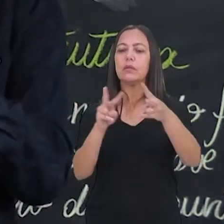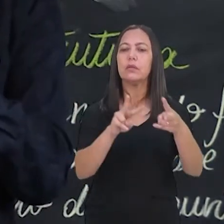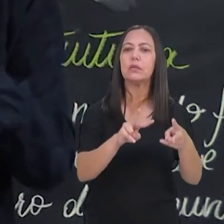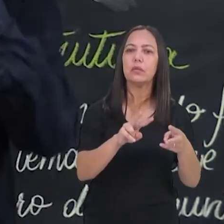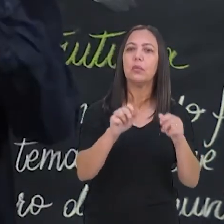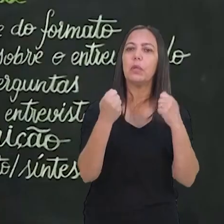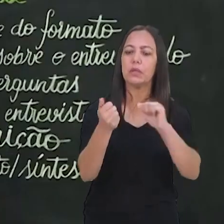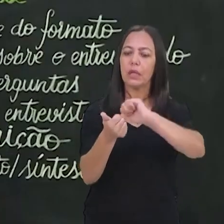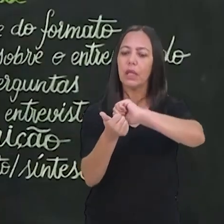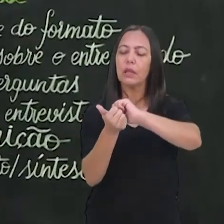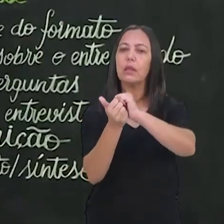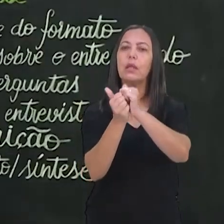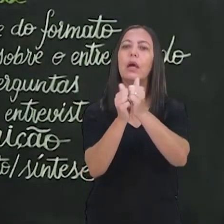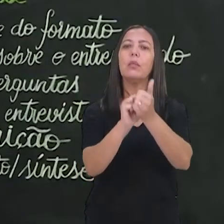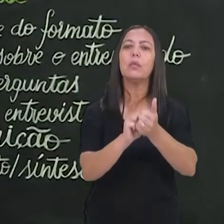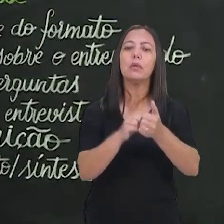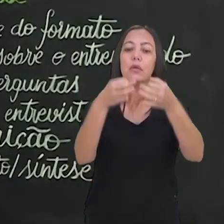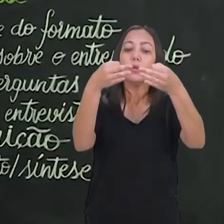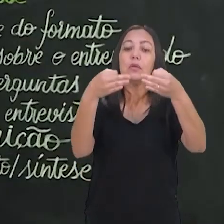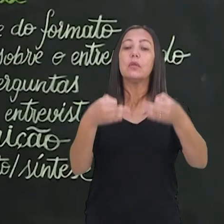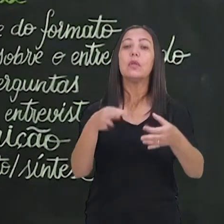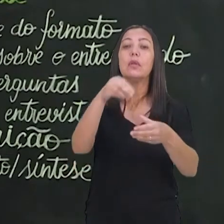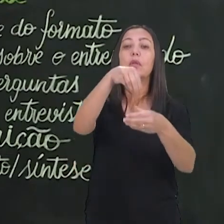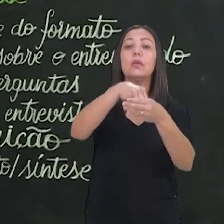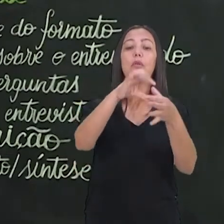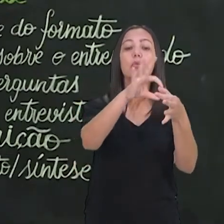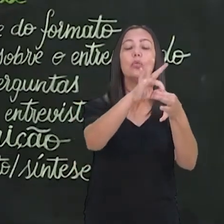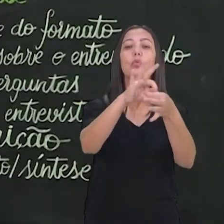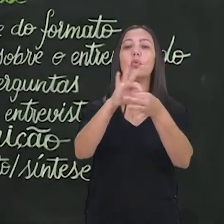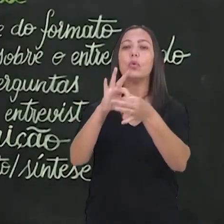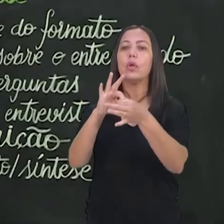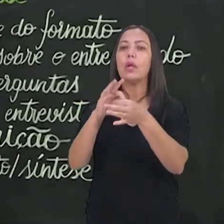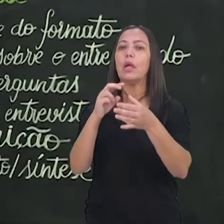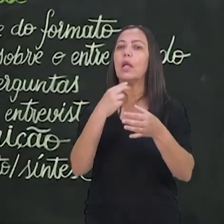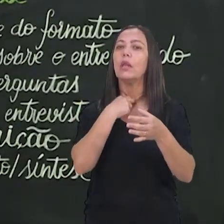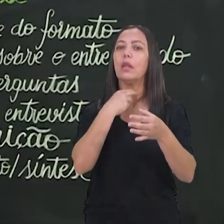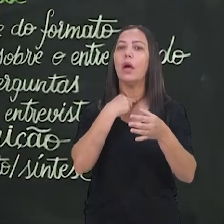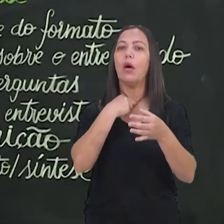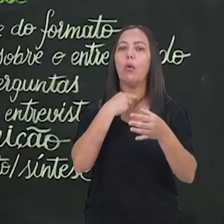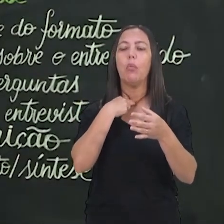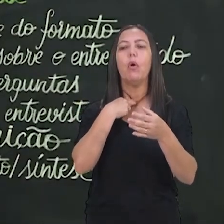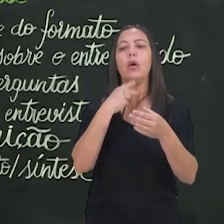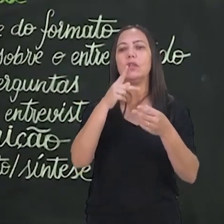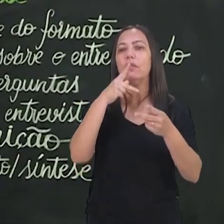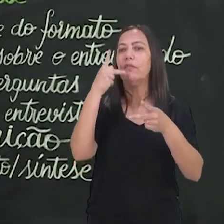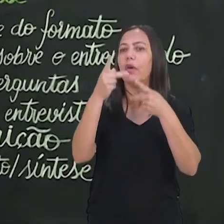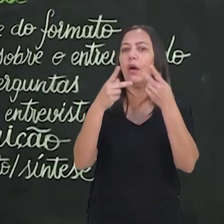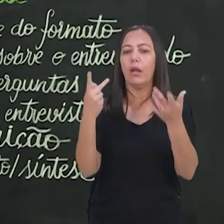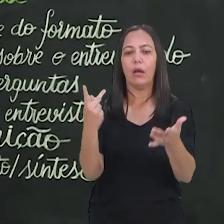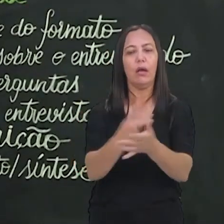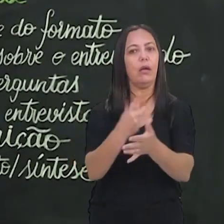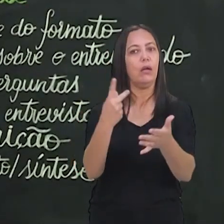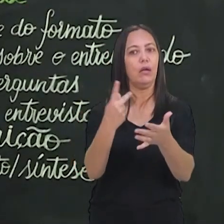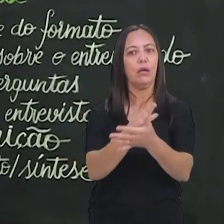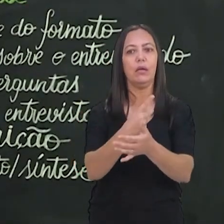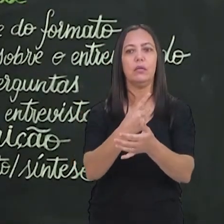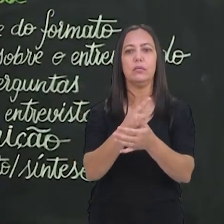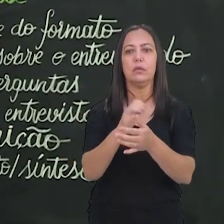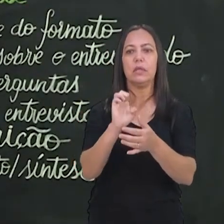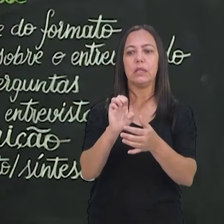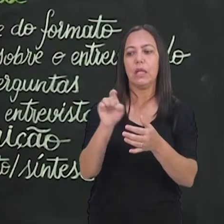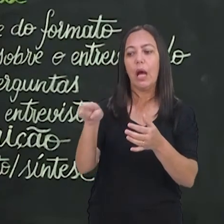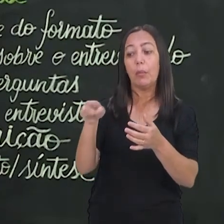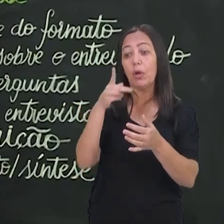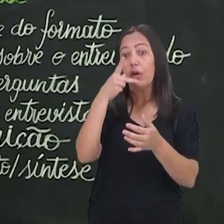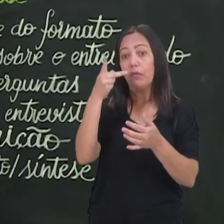algumas adaptações adequadas a um contexto, mas que não podem fugir também ao roteiro, à ideia que o entrevistado passou. Senão